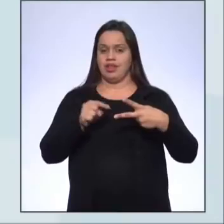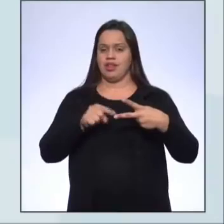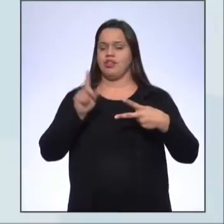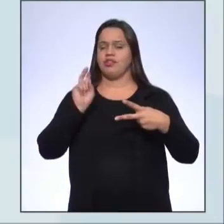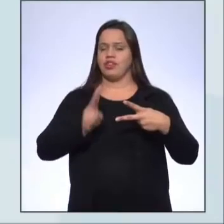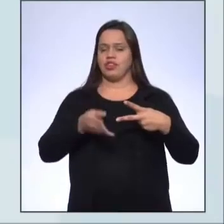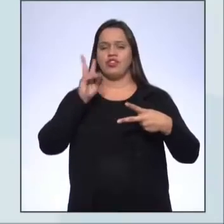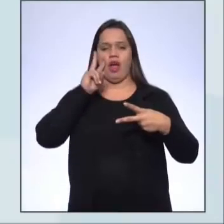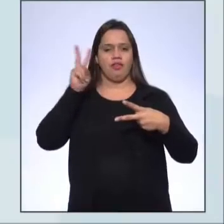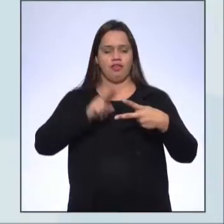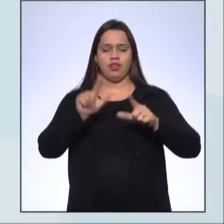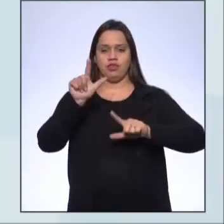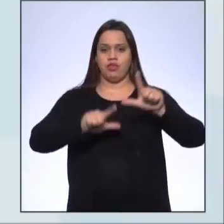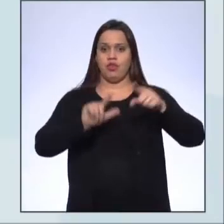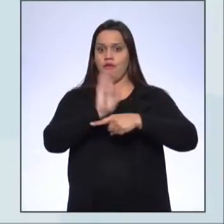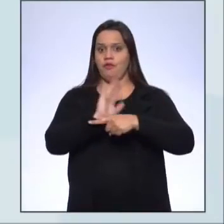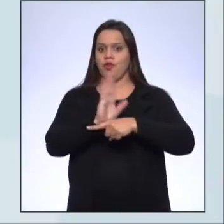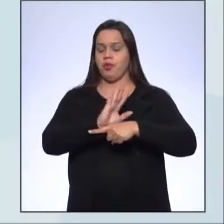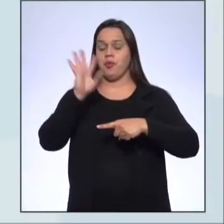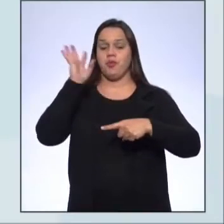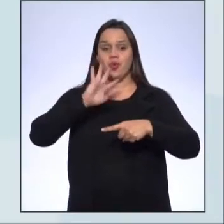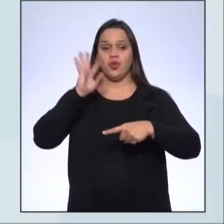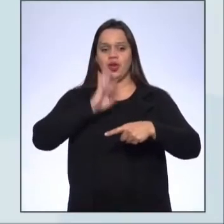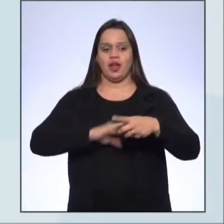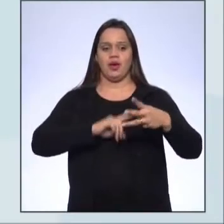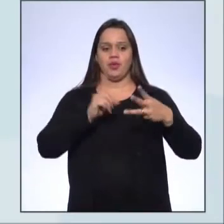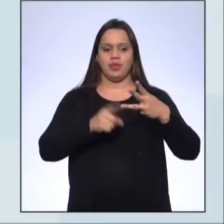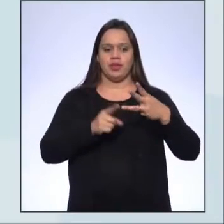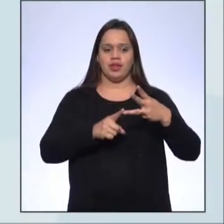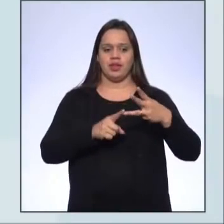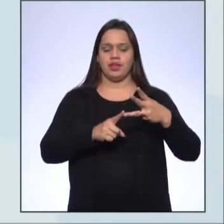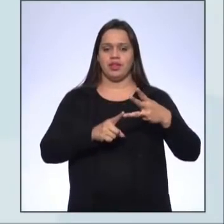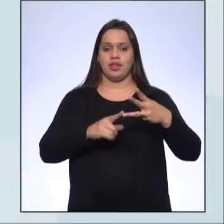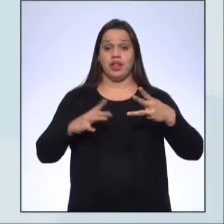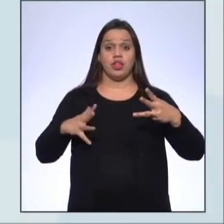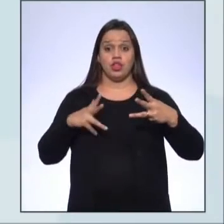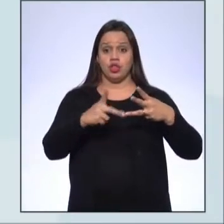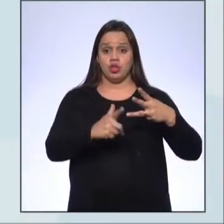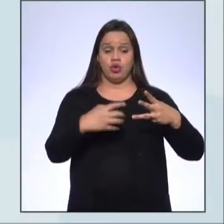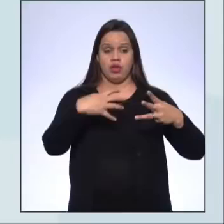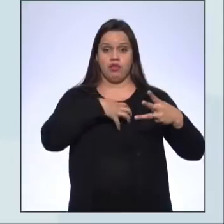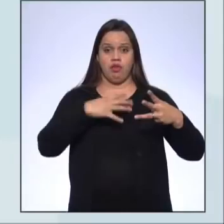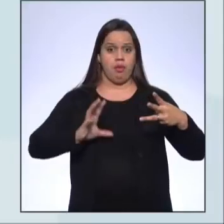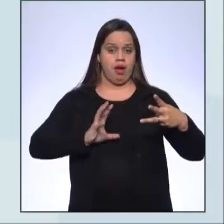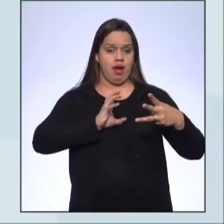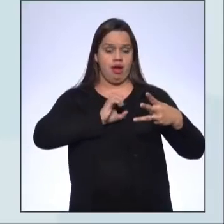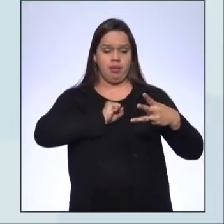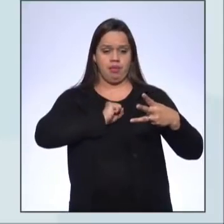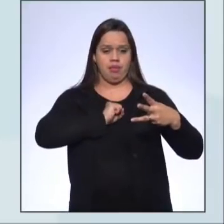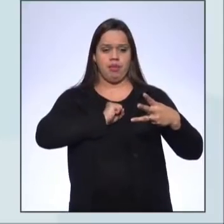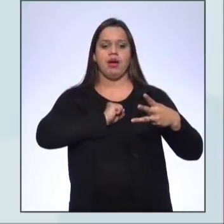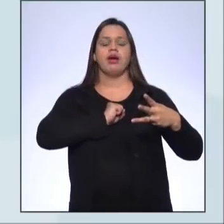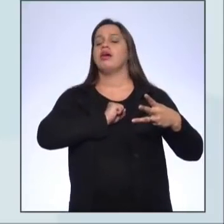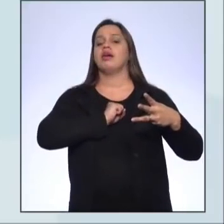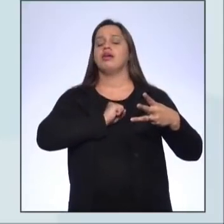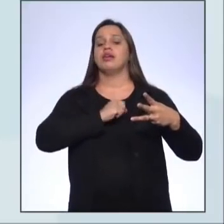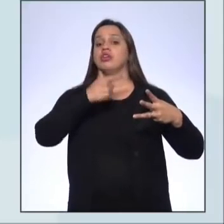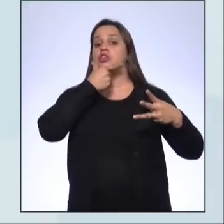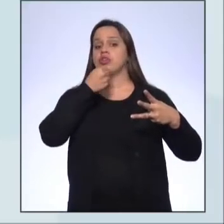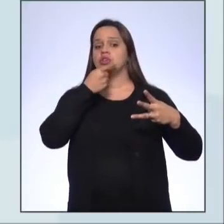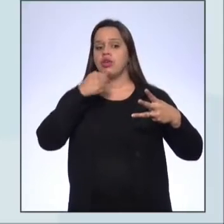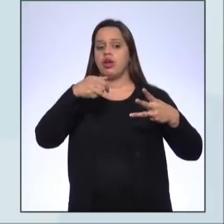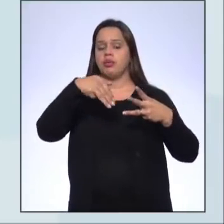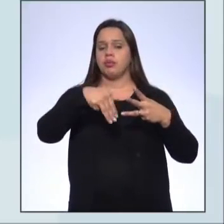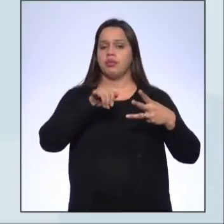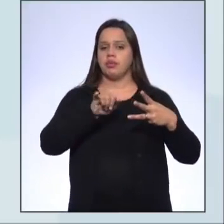de um filme muito legal. E a 3 é Toda Forma de Amar, do Milton Nascimento e Isa.